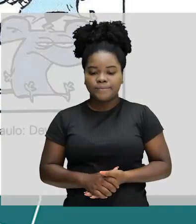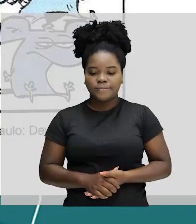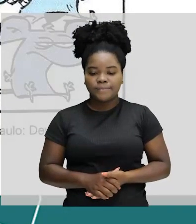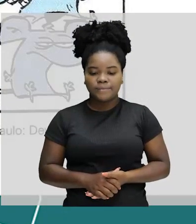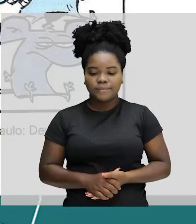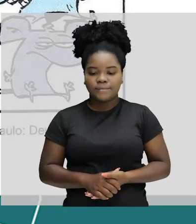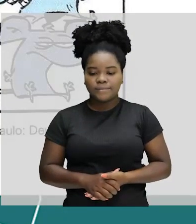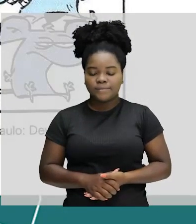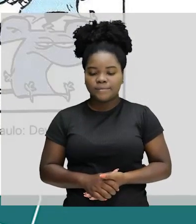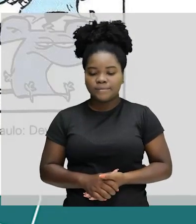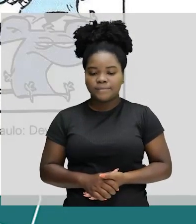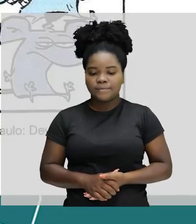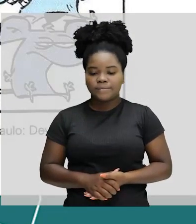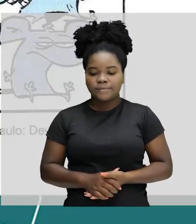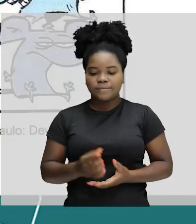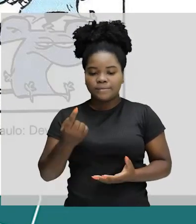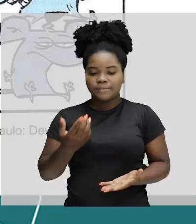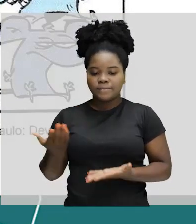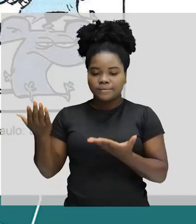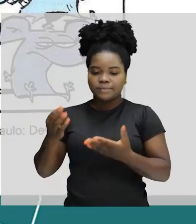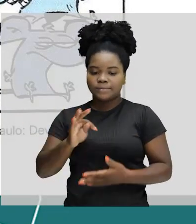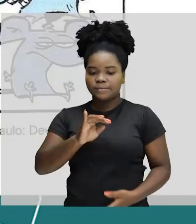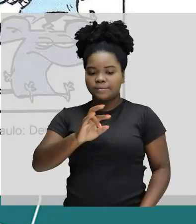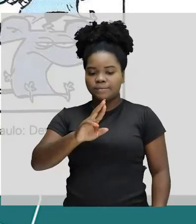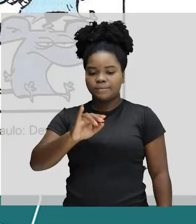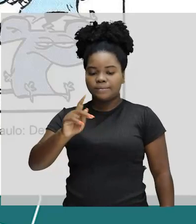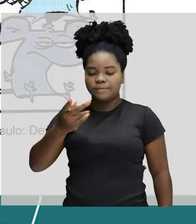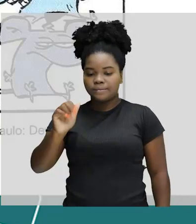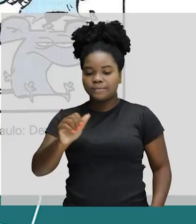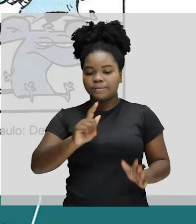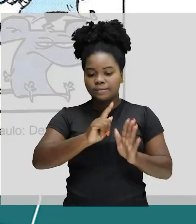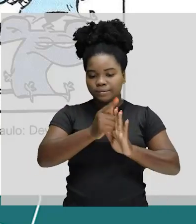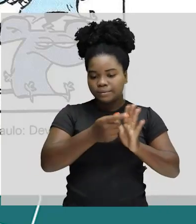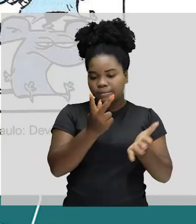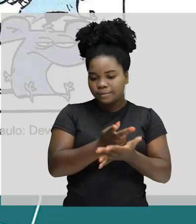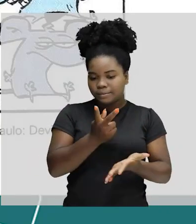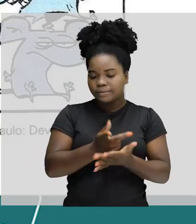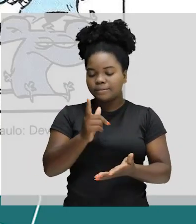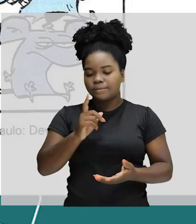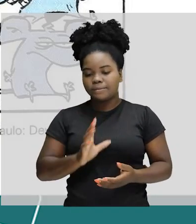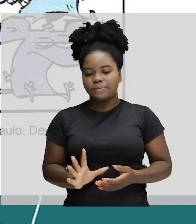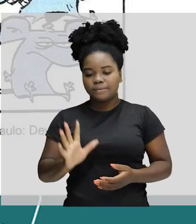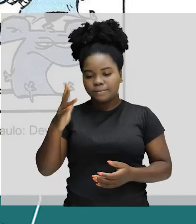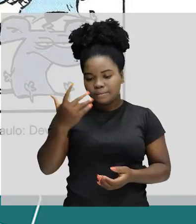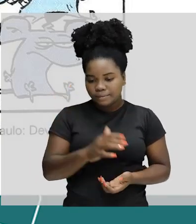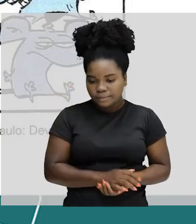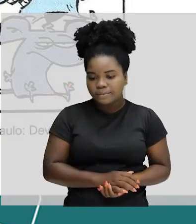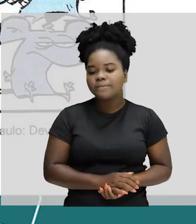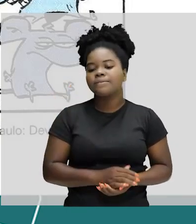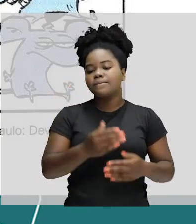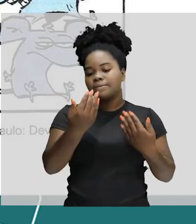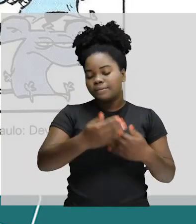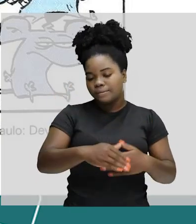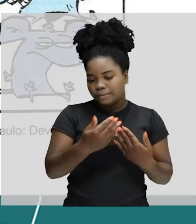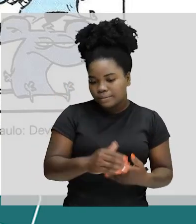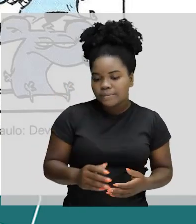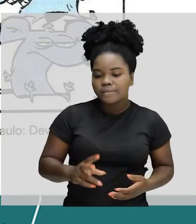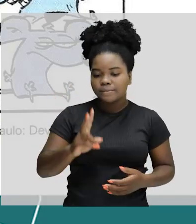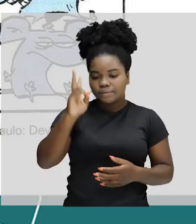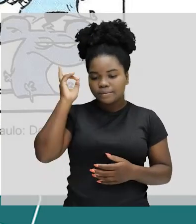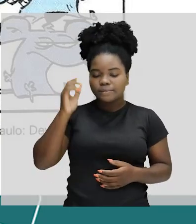Outro, português nas redes, né? Uma tirinha. As tirinhas são gêneros que estão sempre presentes, né, nas provas de